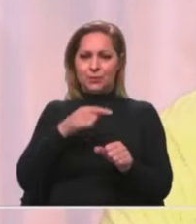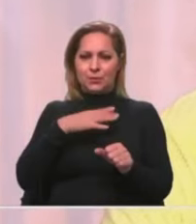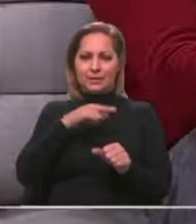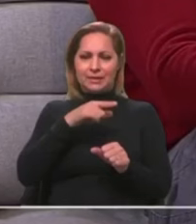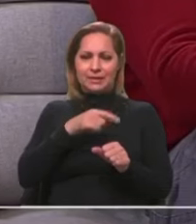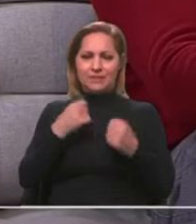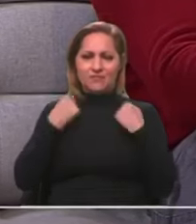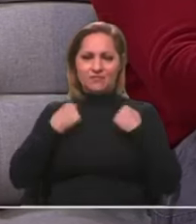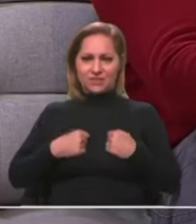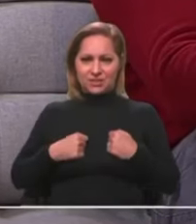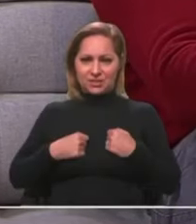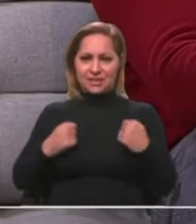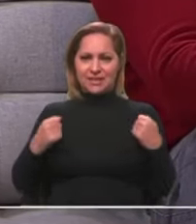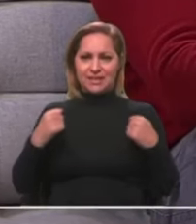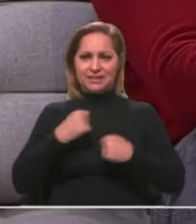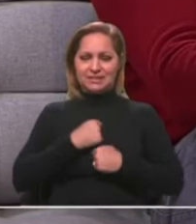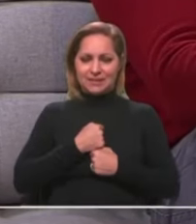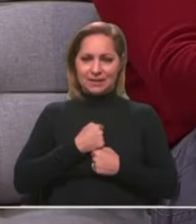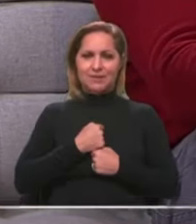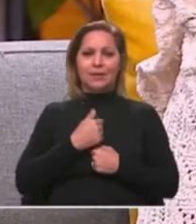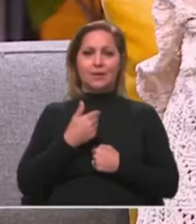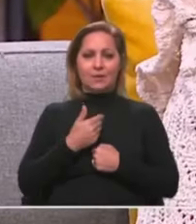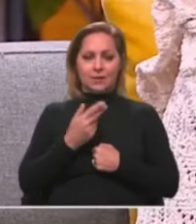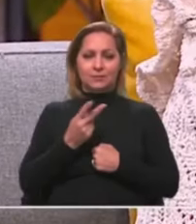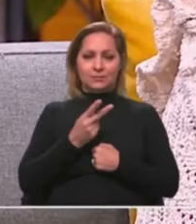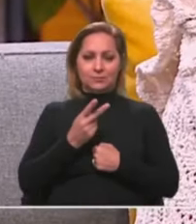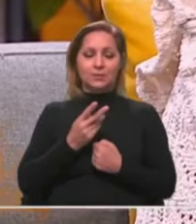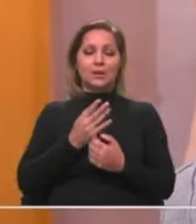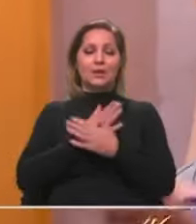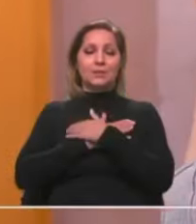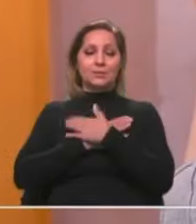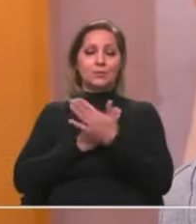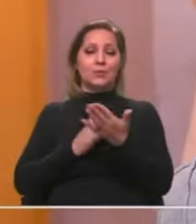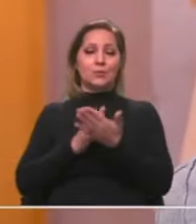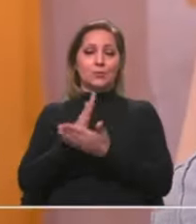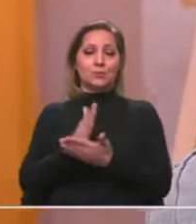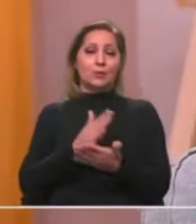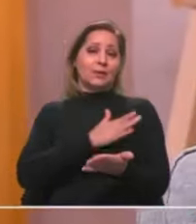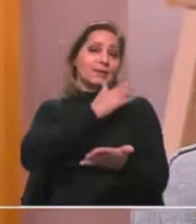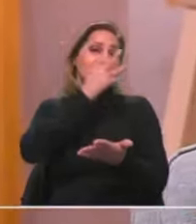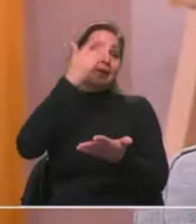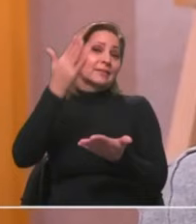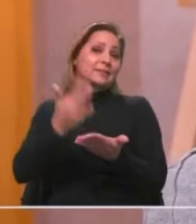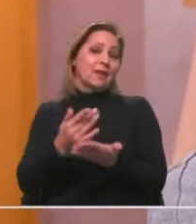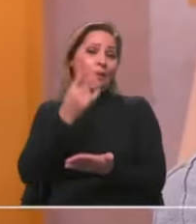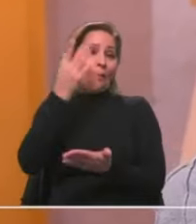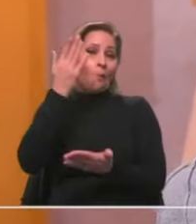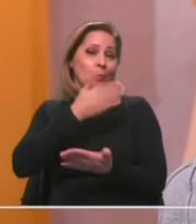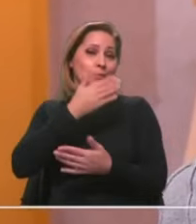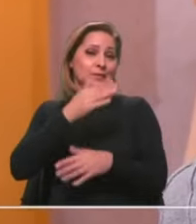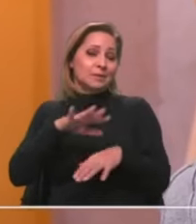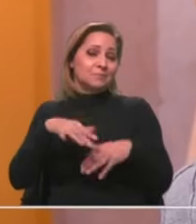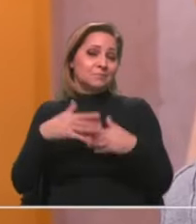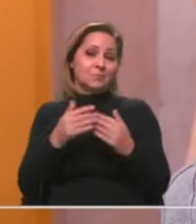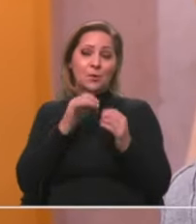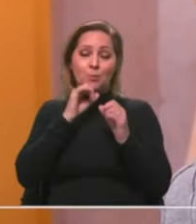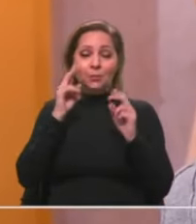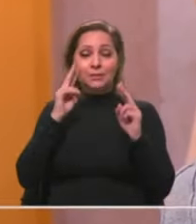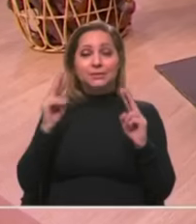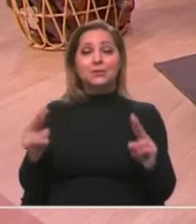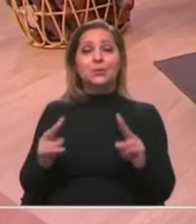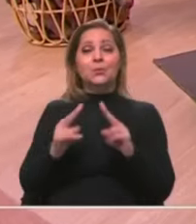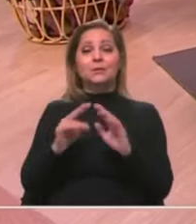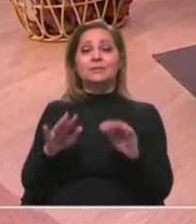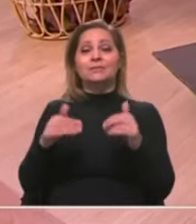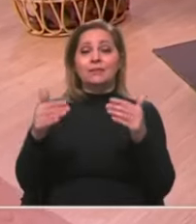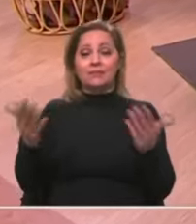Bom, mas agora continua então a vossa amizade e até um dia não sabemos se. Quem sabe? Se voltam a encontrar noutro país. Quem sabe? Quem sabe?